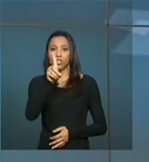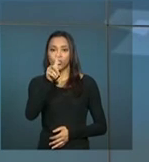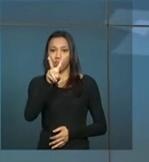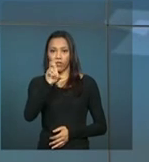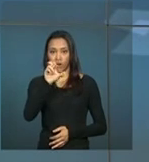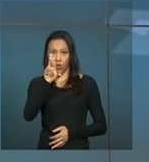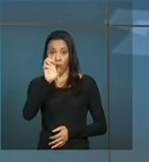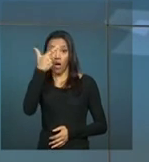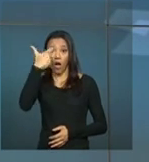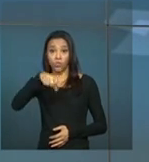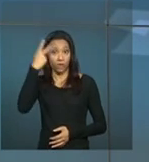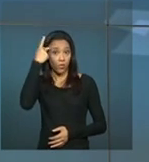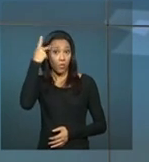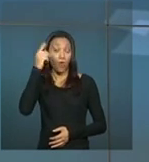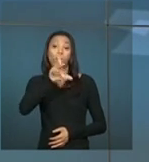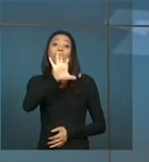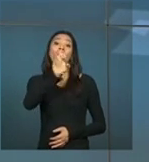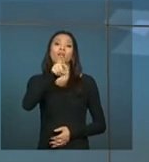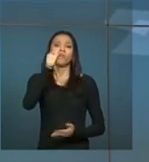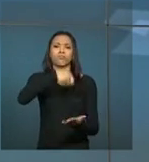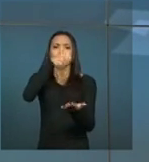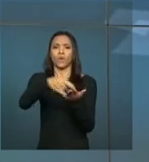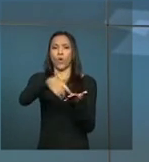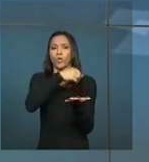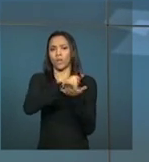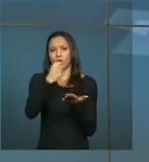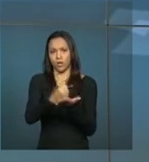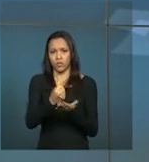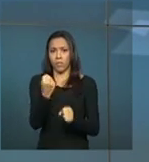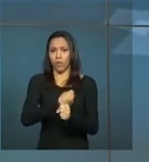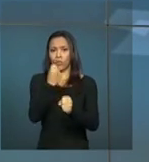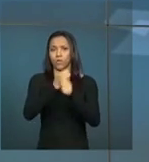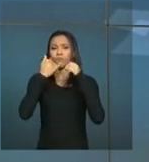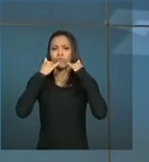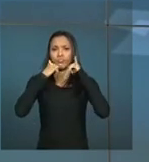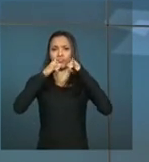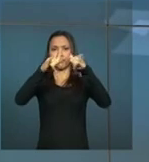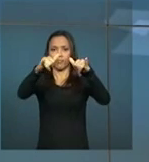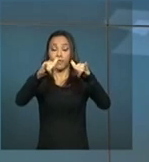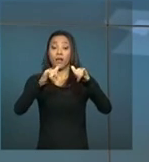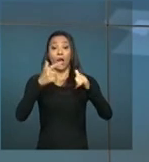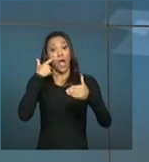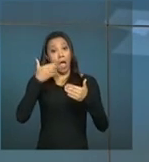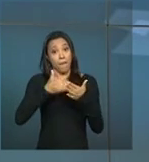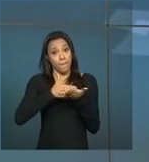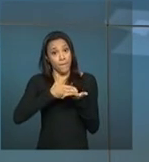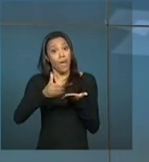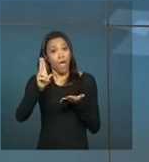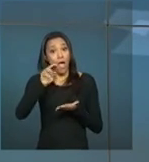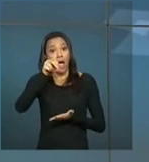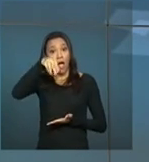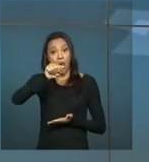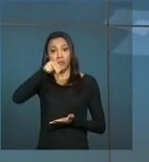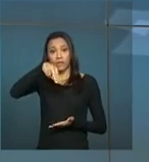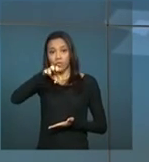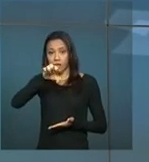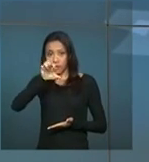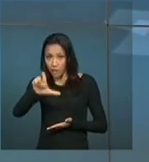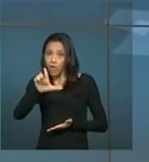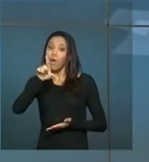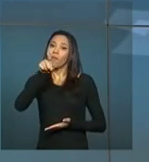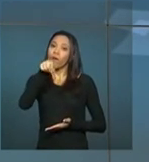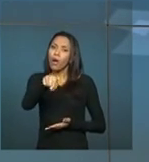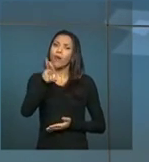Paulo ao leilão para a contratação de linhas de transmissão de energia elétrica. A previsão inicial da ANEEL, Agência Nacional de